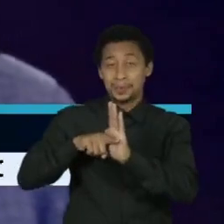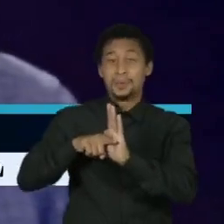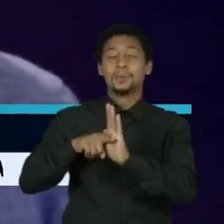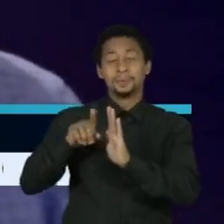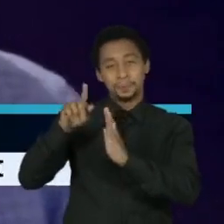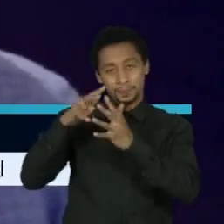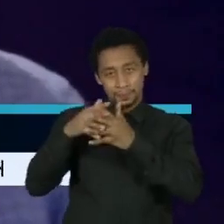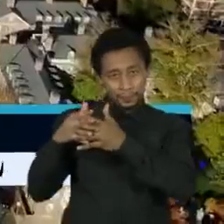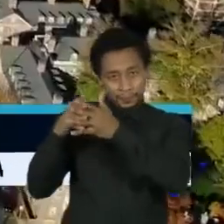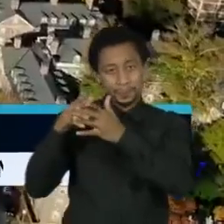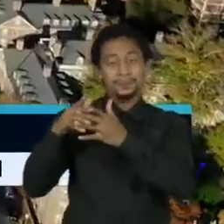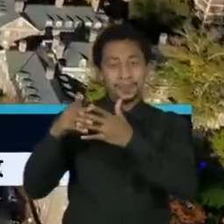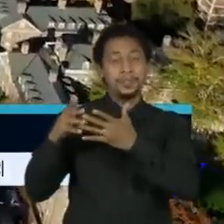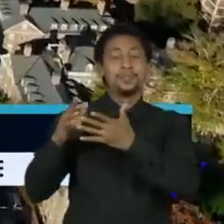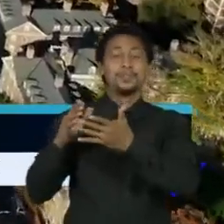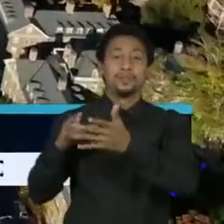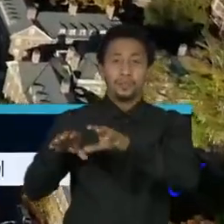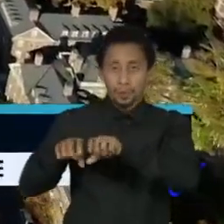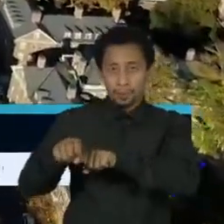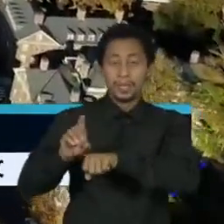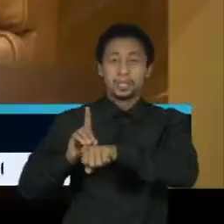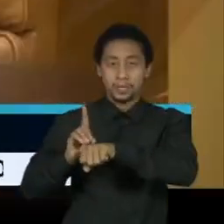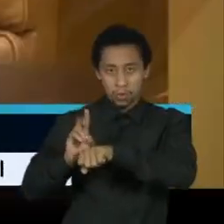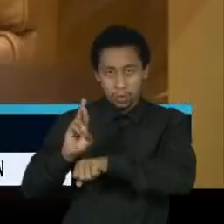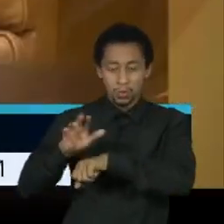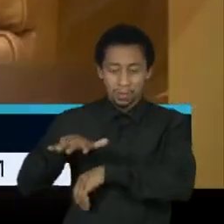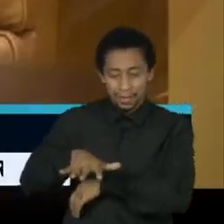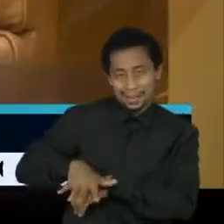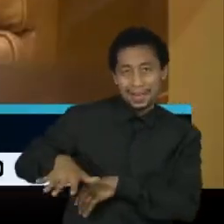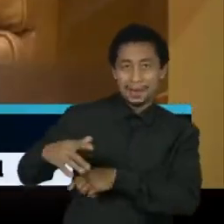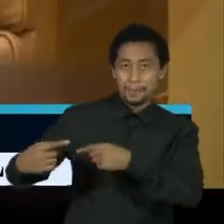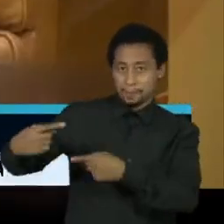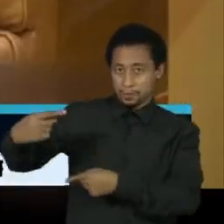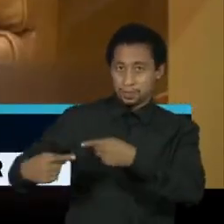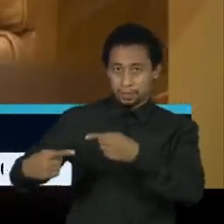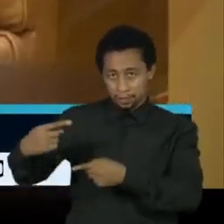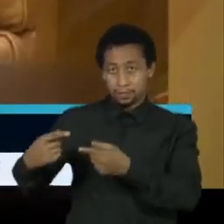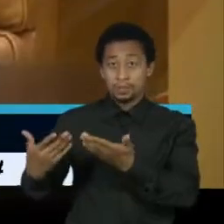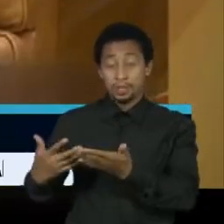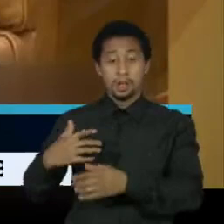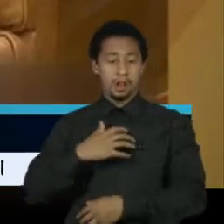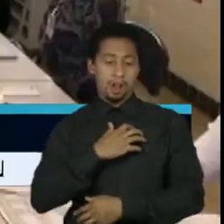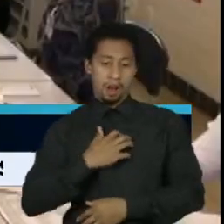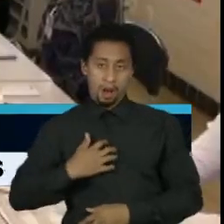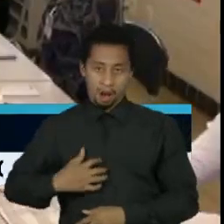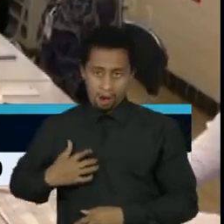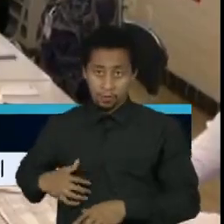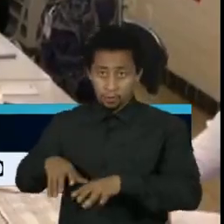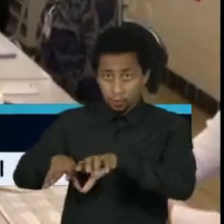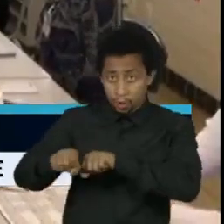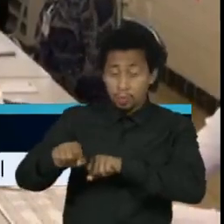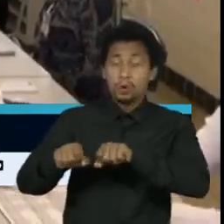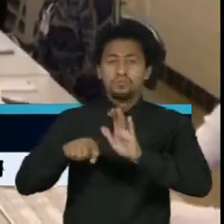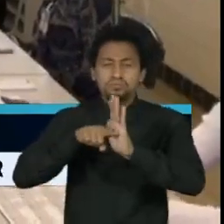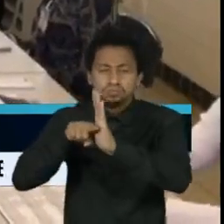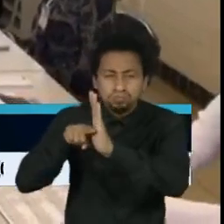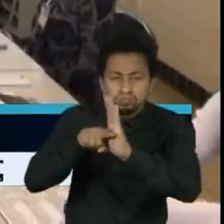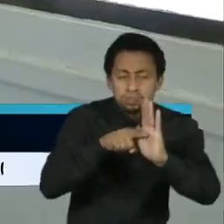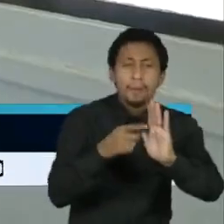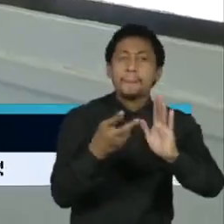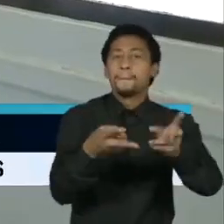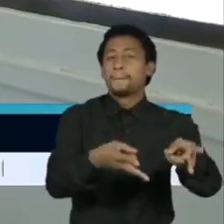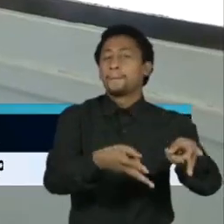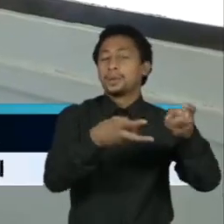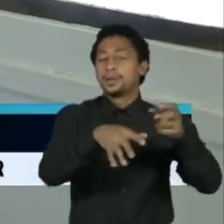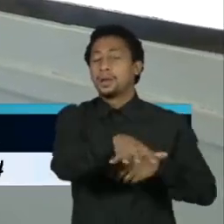ciência política pela Universidade de Harvard, a atuação firme do TSE está sendo auxiliada pelo